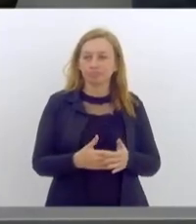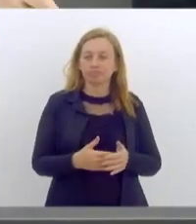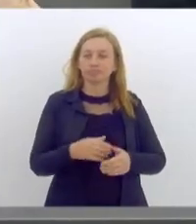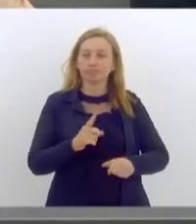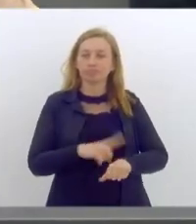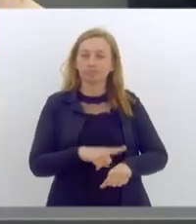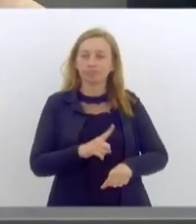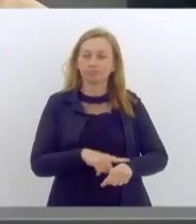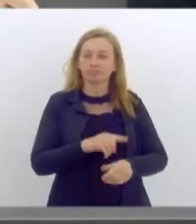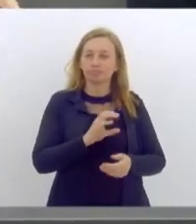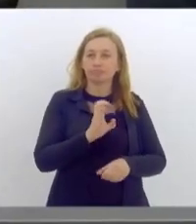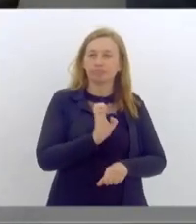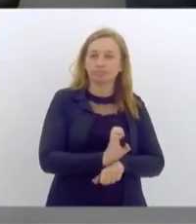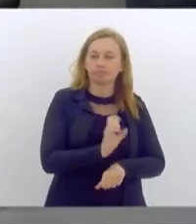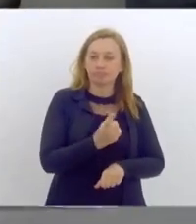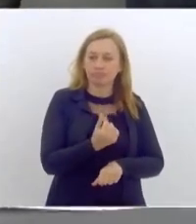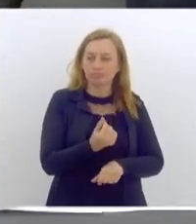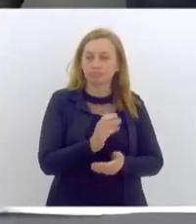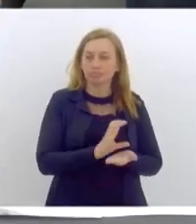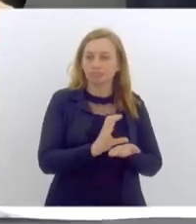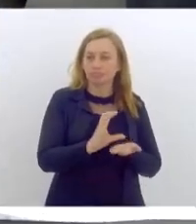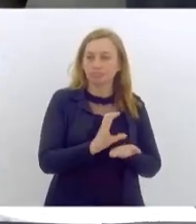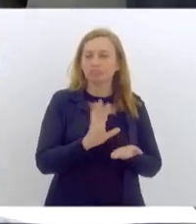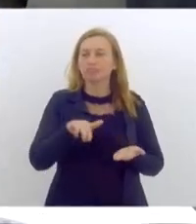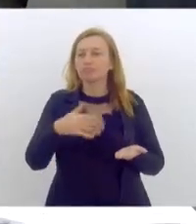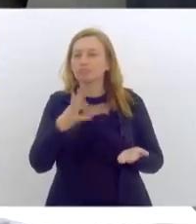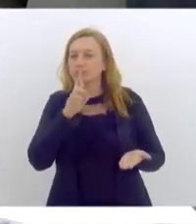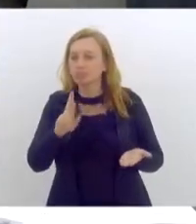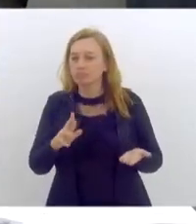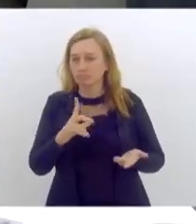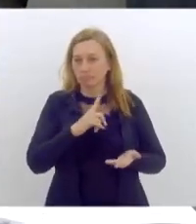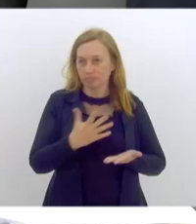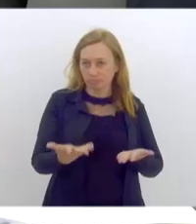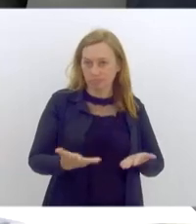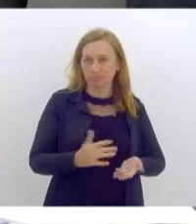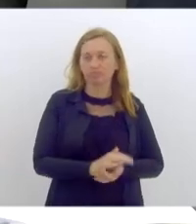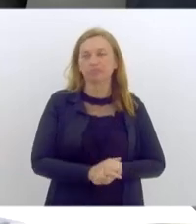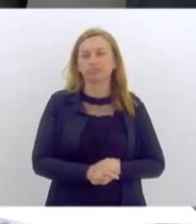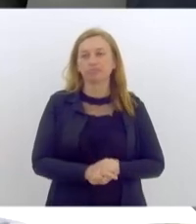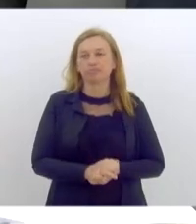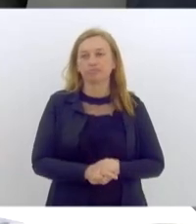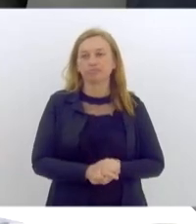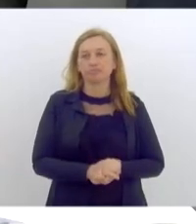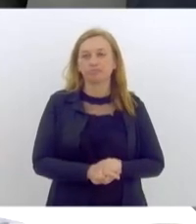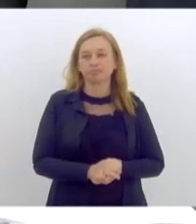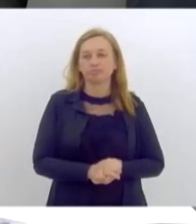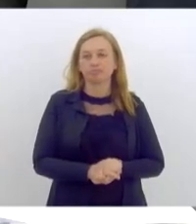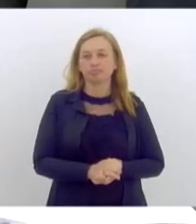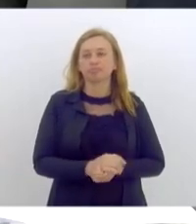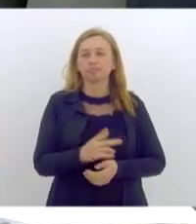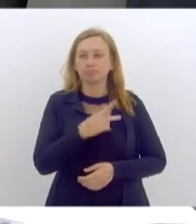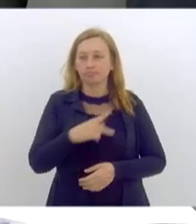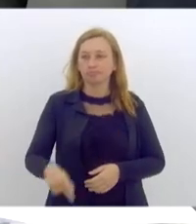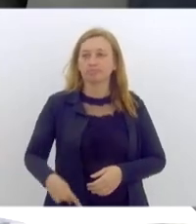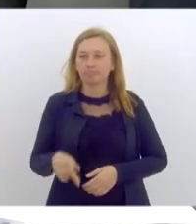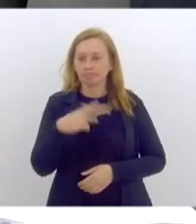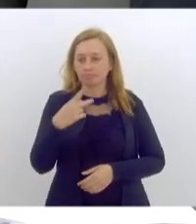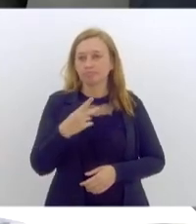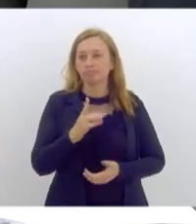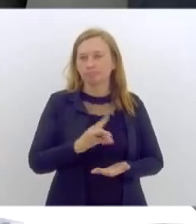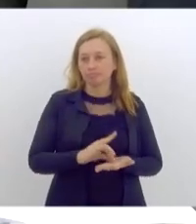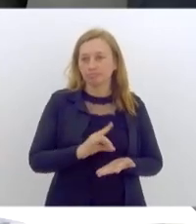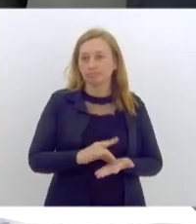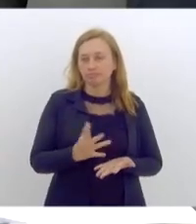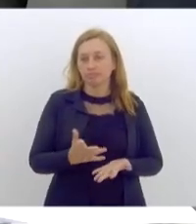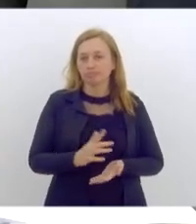recurso queria fomentar uma área e qual o resultado que ele atingiu então é o que o presidente falou realmente assim